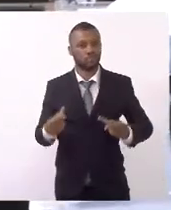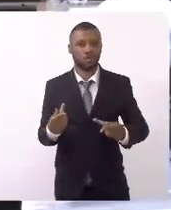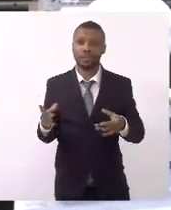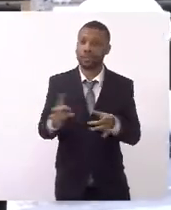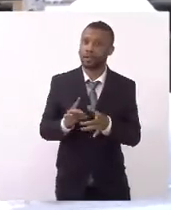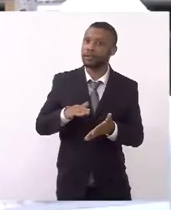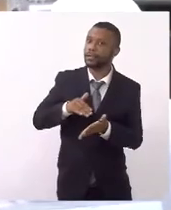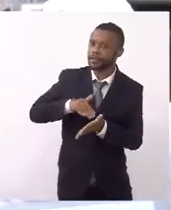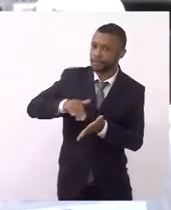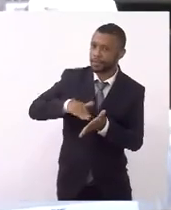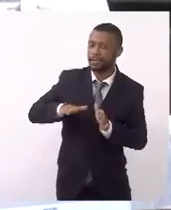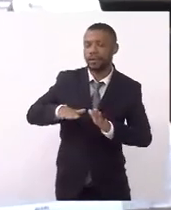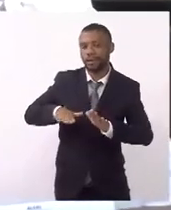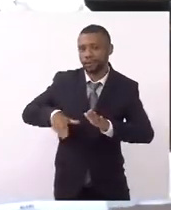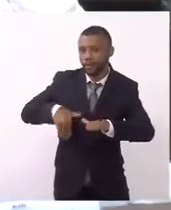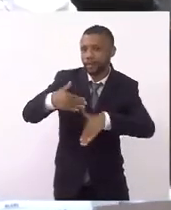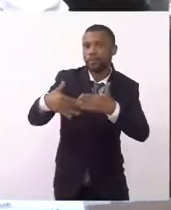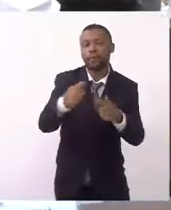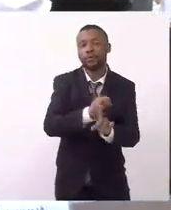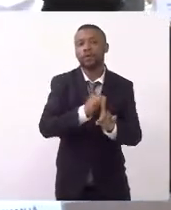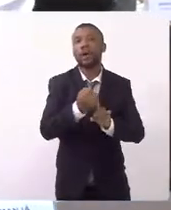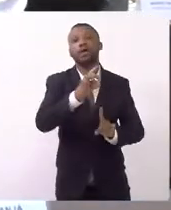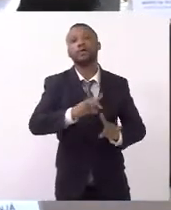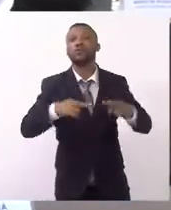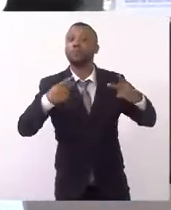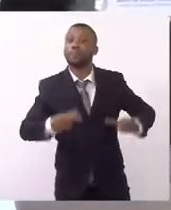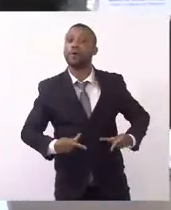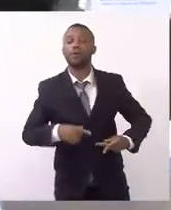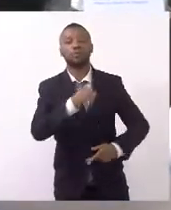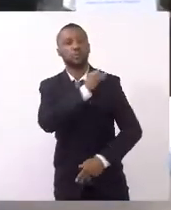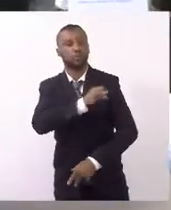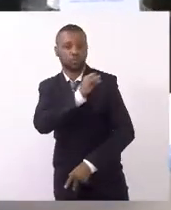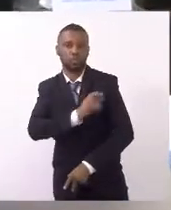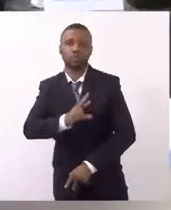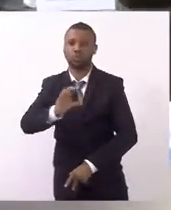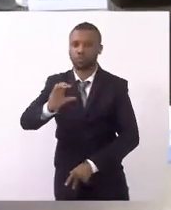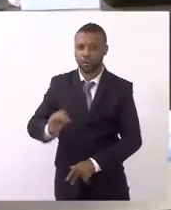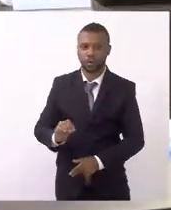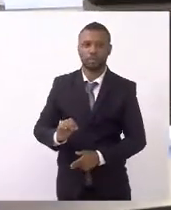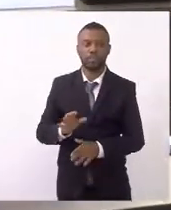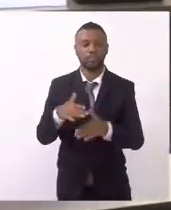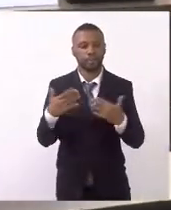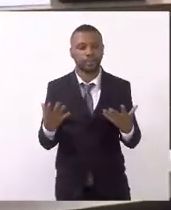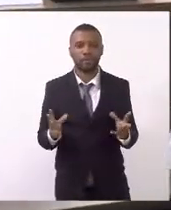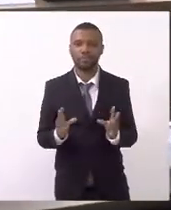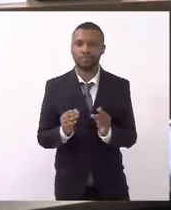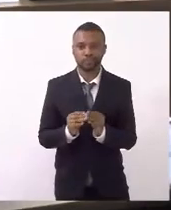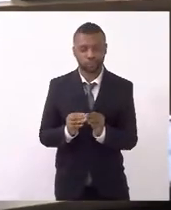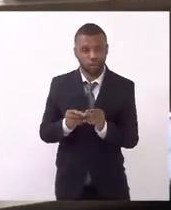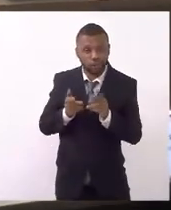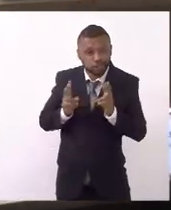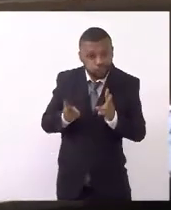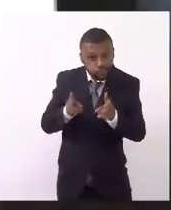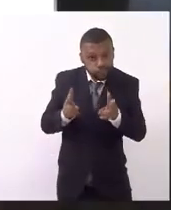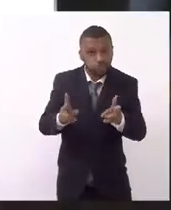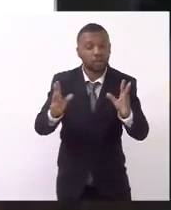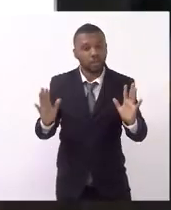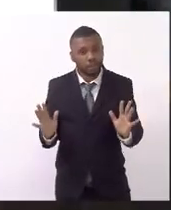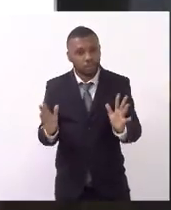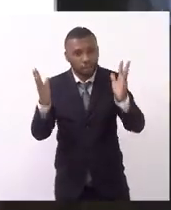Social e direitos humanos do Estado do Rio de Janeiro bom gente conte e